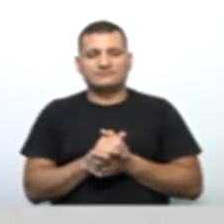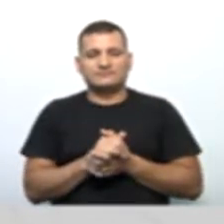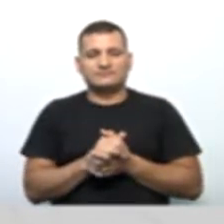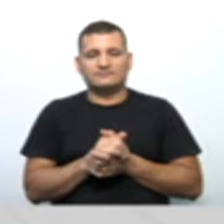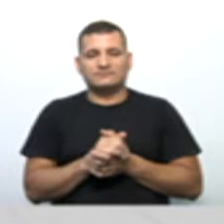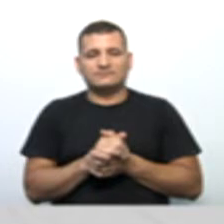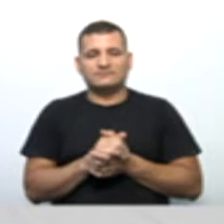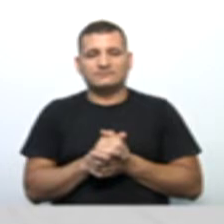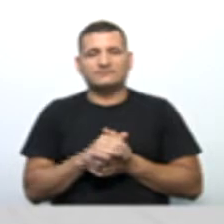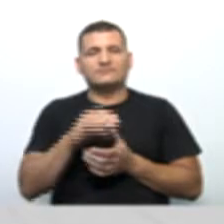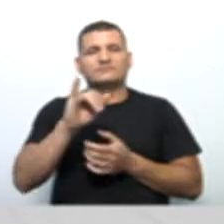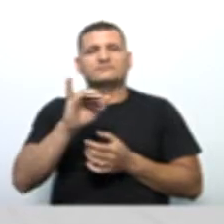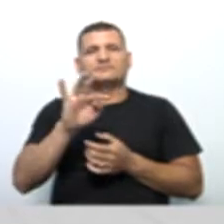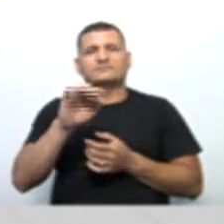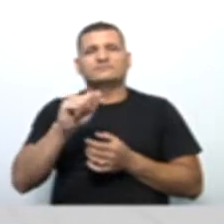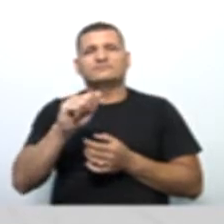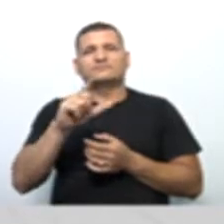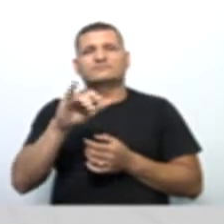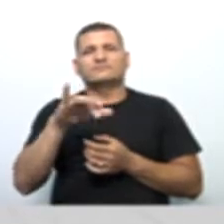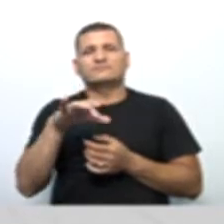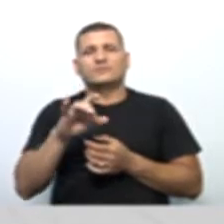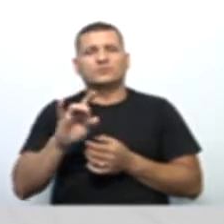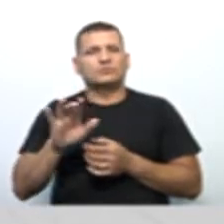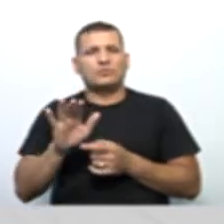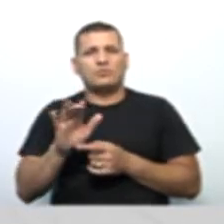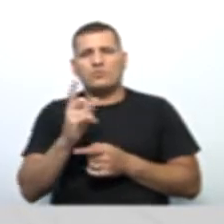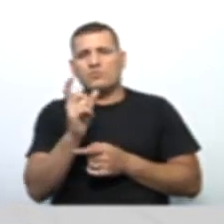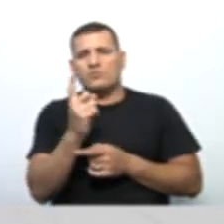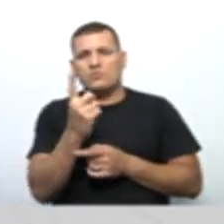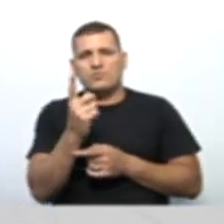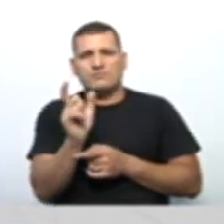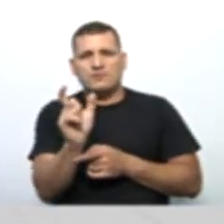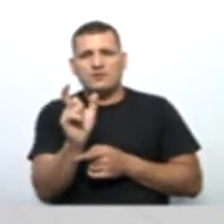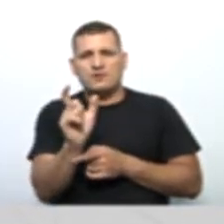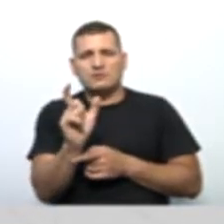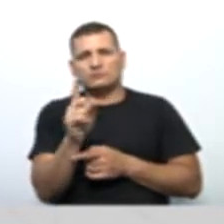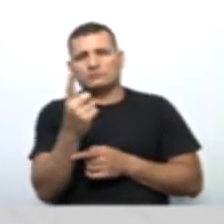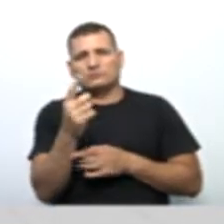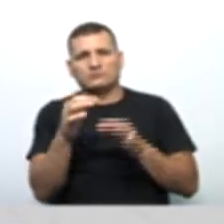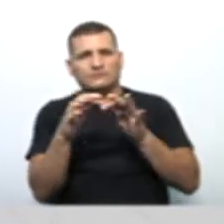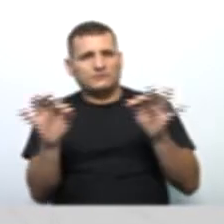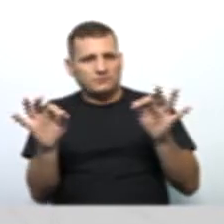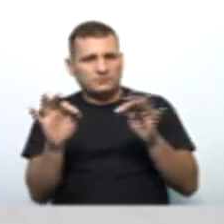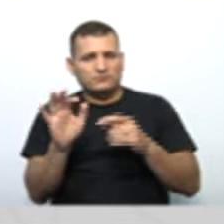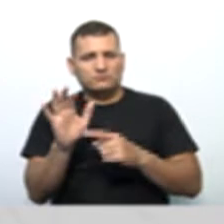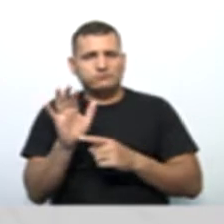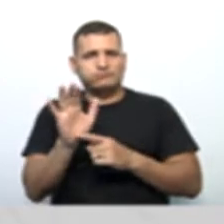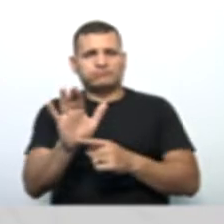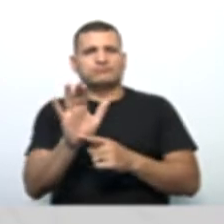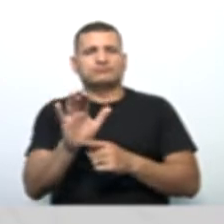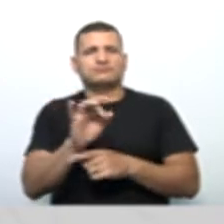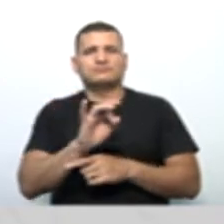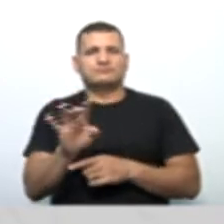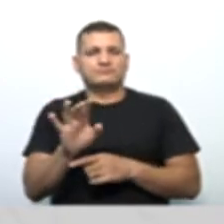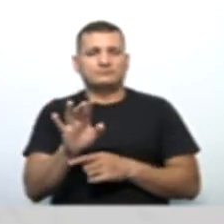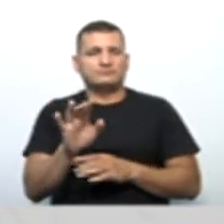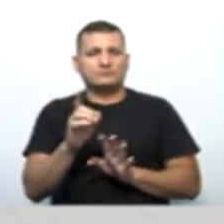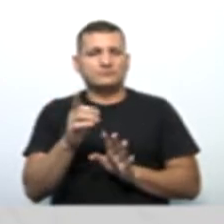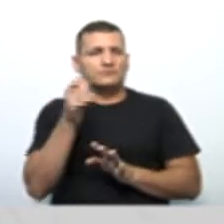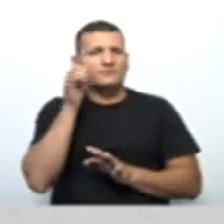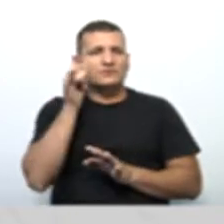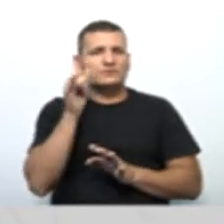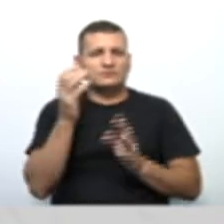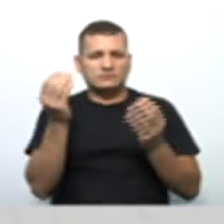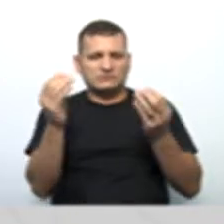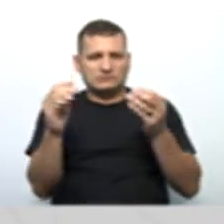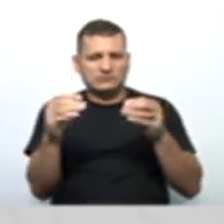deixar o ataque na stack só mas é uma palavra uma frase é só evite usar ele direto no